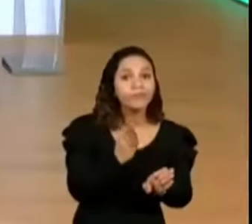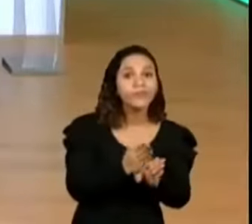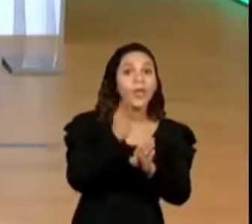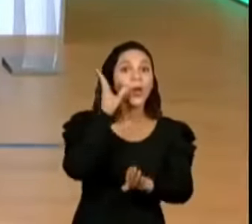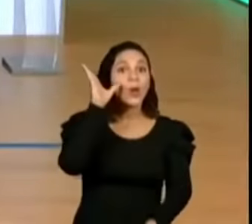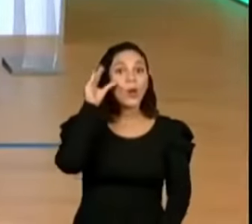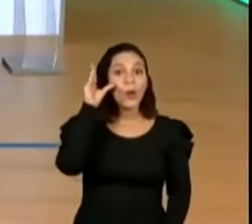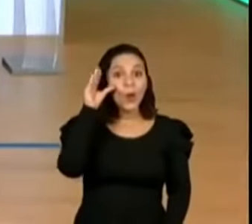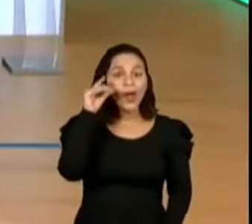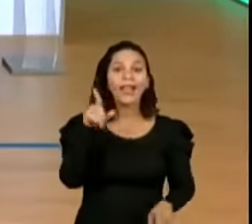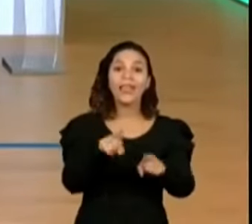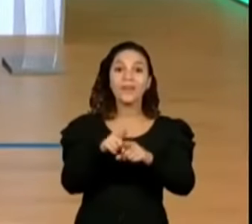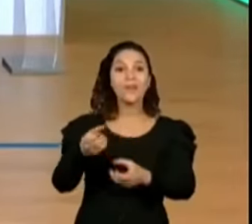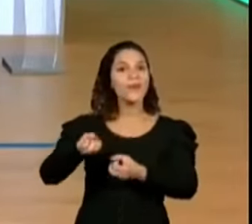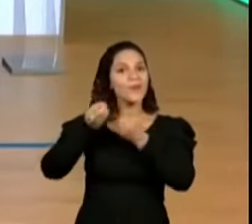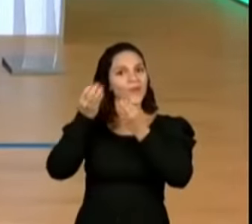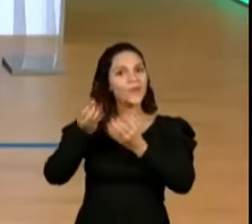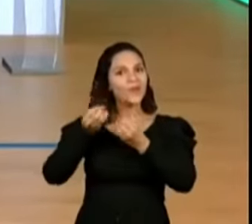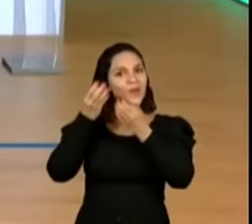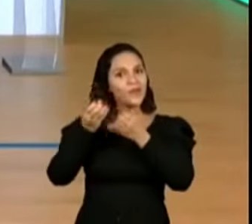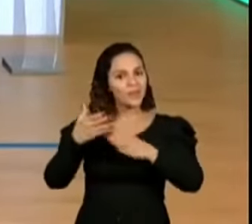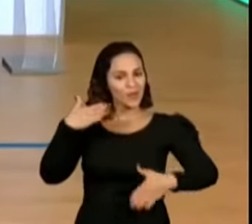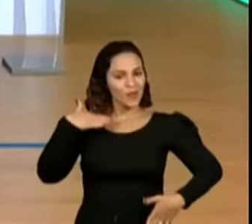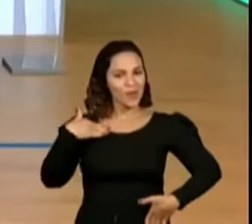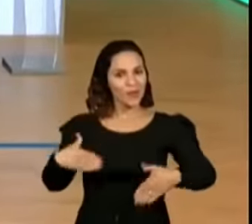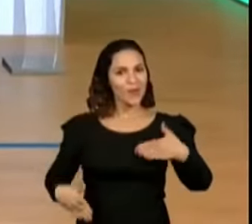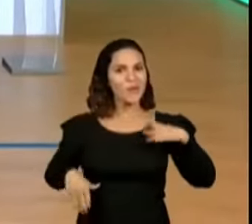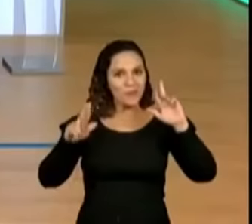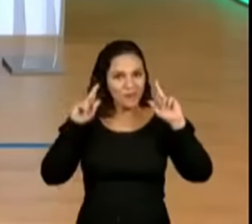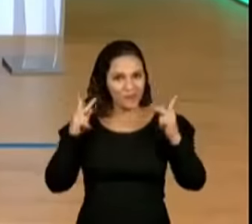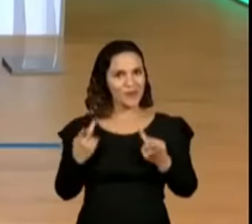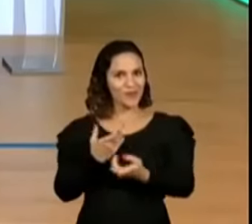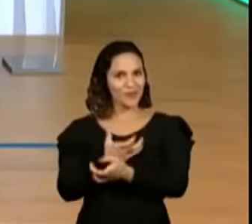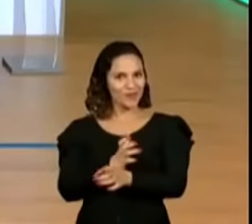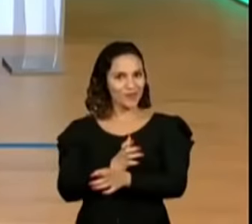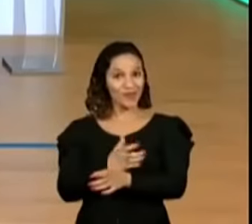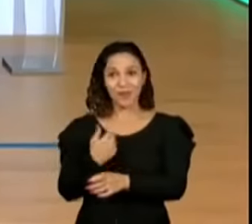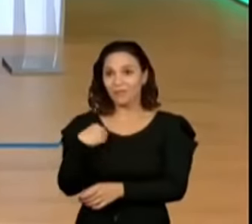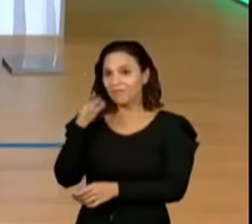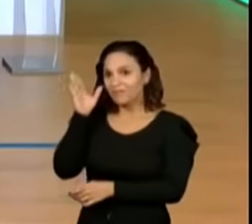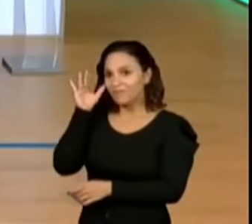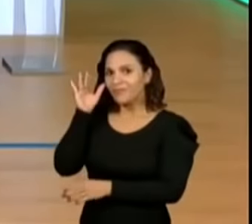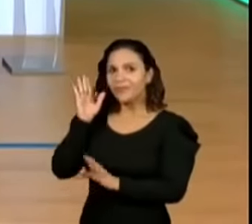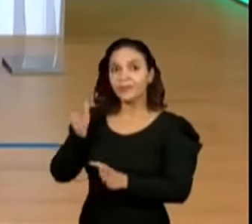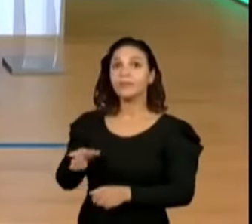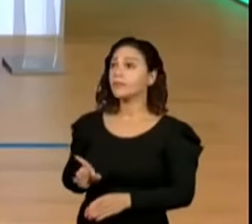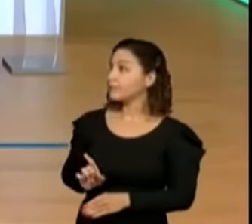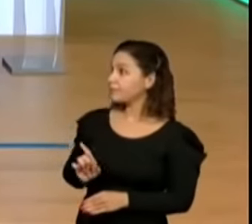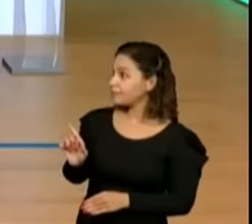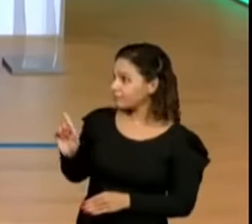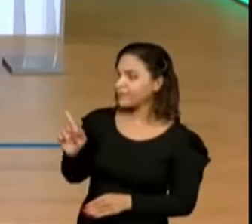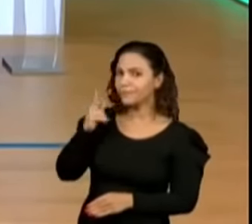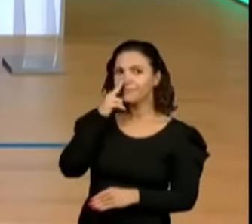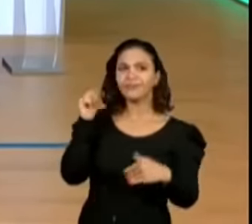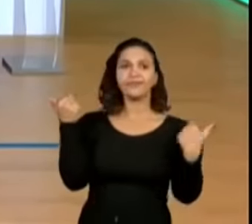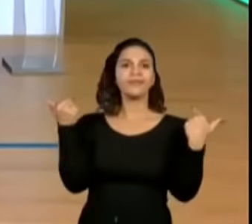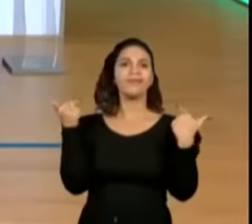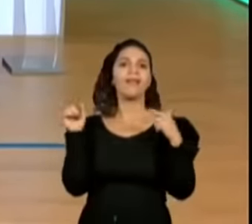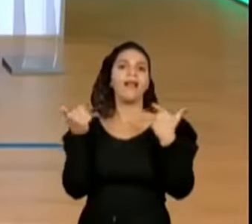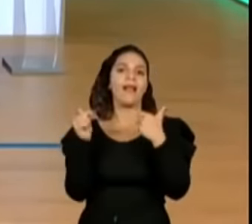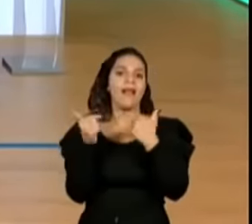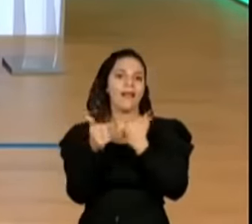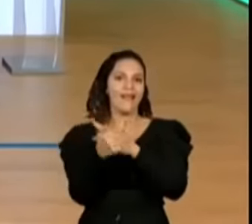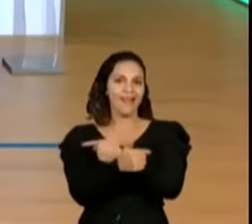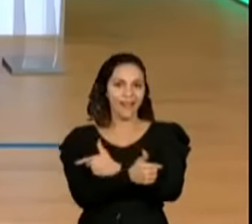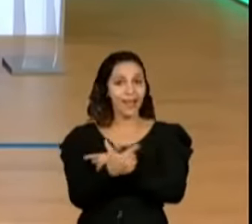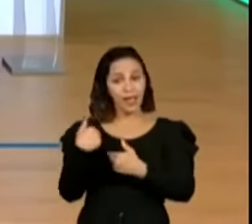curiosidades e informações sobre o esqueleto humano? Vamos sim, já estou bem curiosa, porque esse esqueleto está gargalhando, hein? Eu